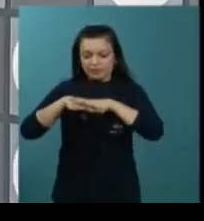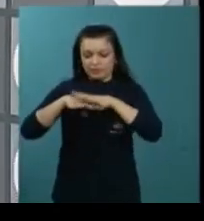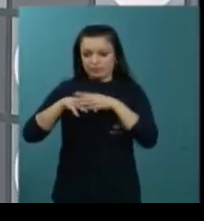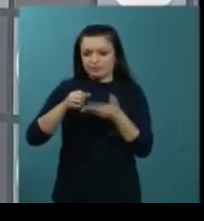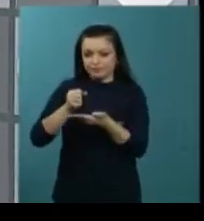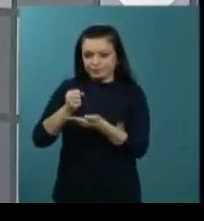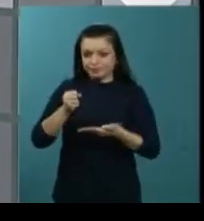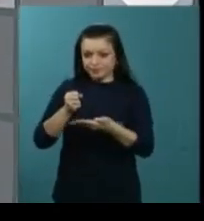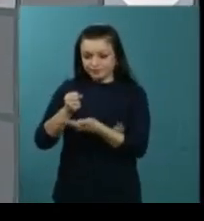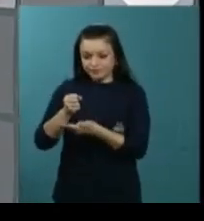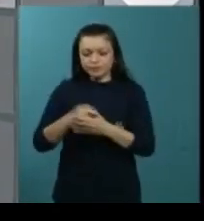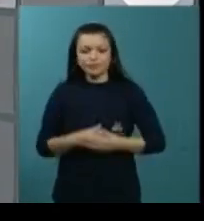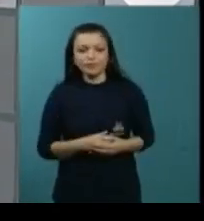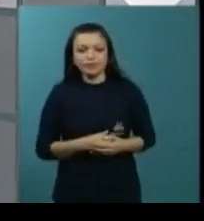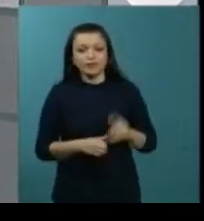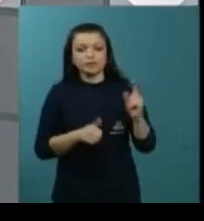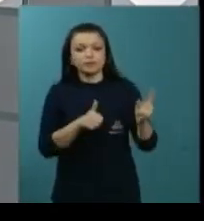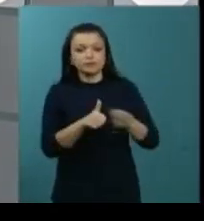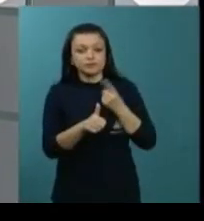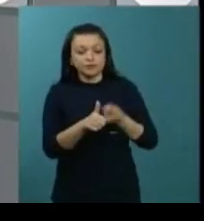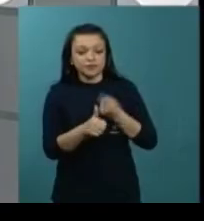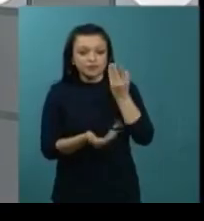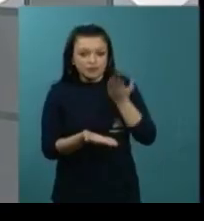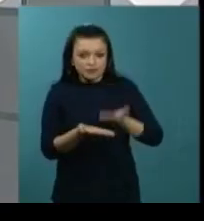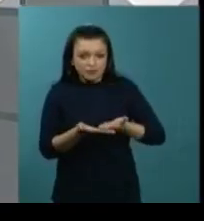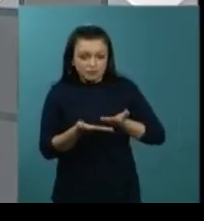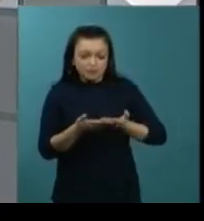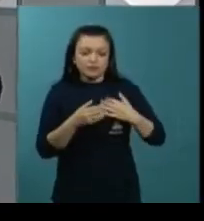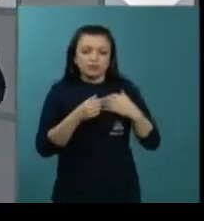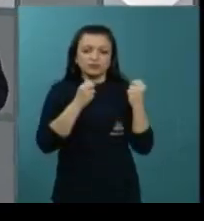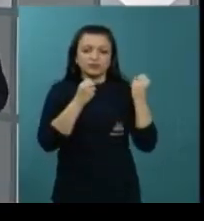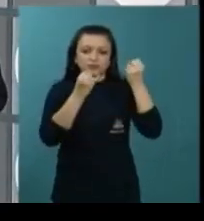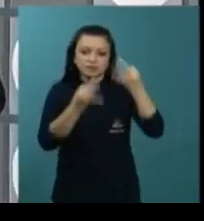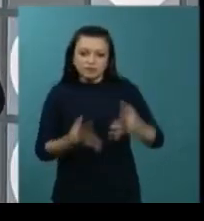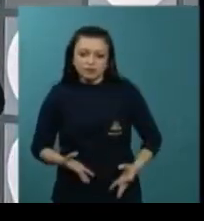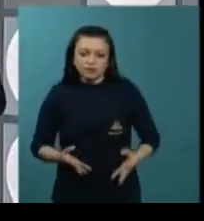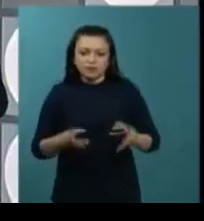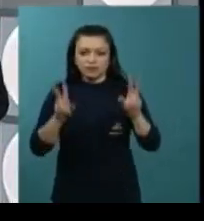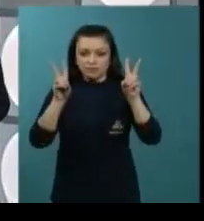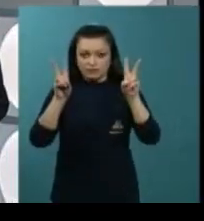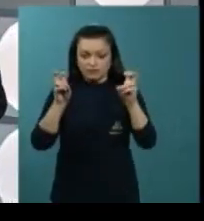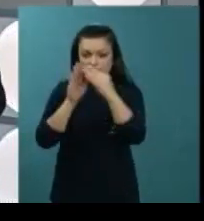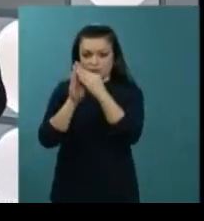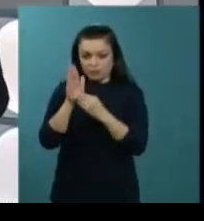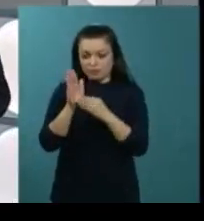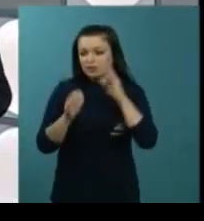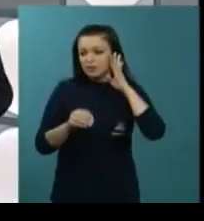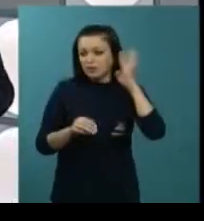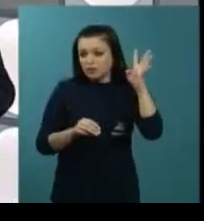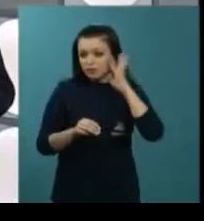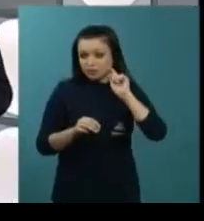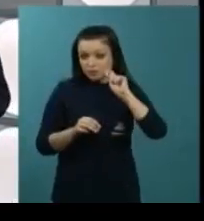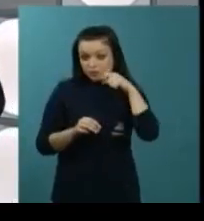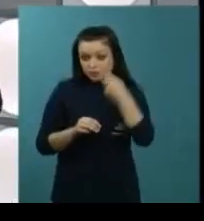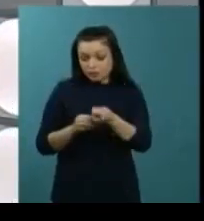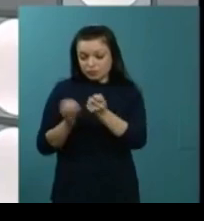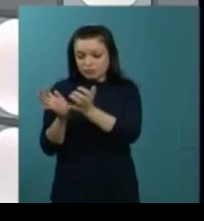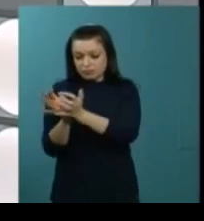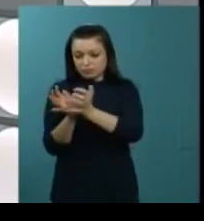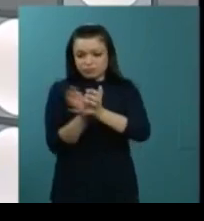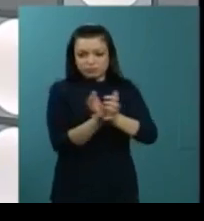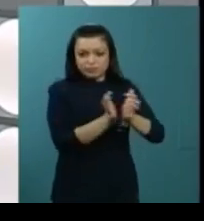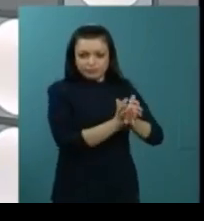elementar. Nesse primeiro encontro, nós abordaremos a teoria dos conjuntos. Quando